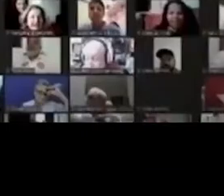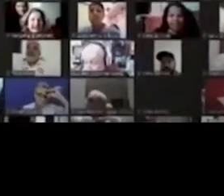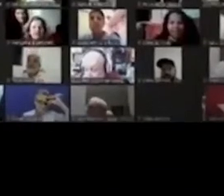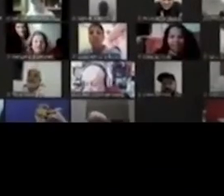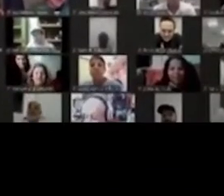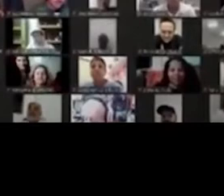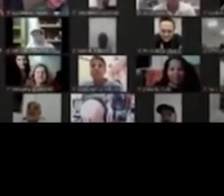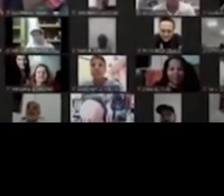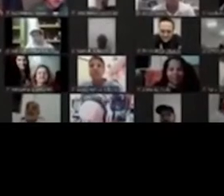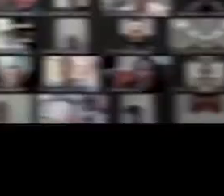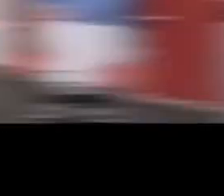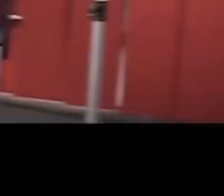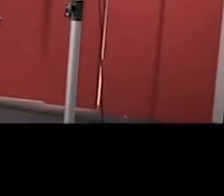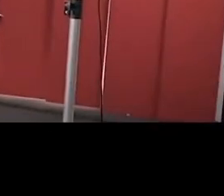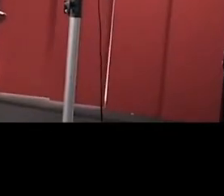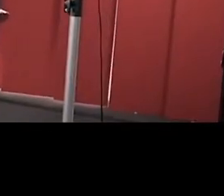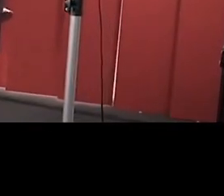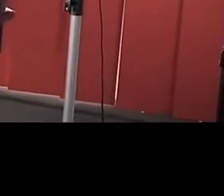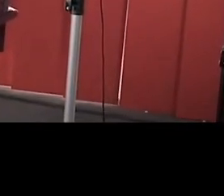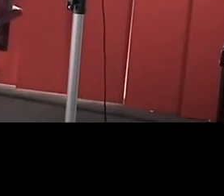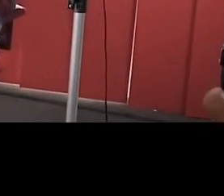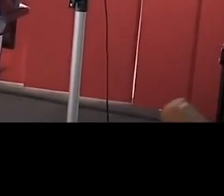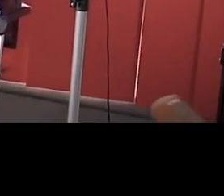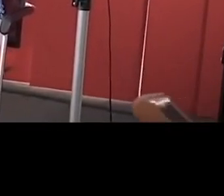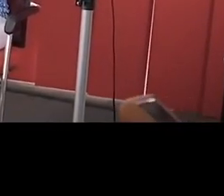Rede Povo de Comunicação do PT.